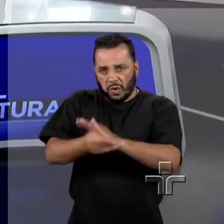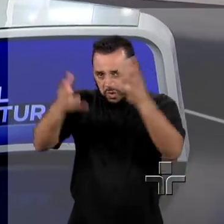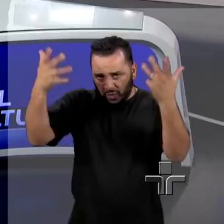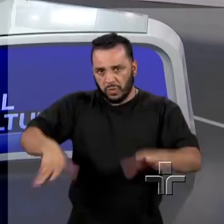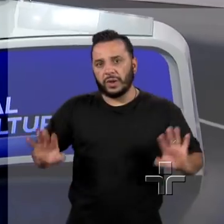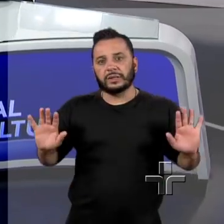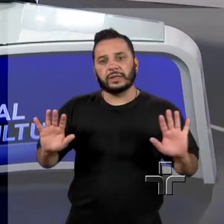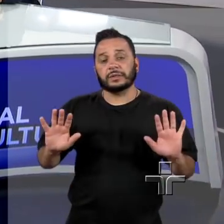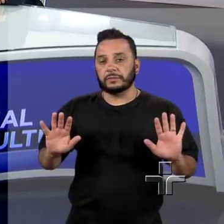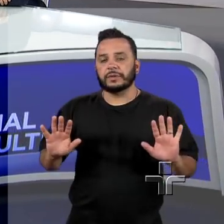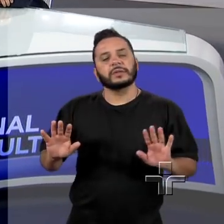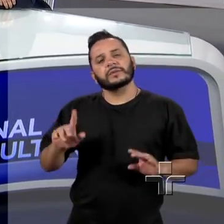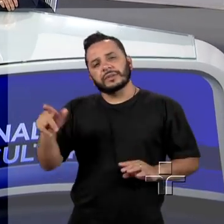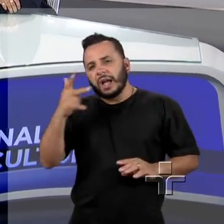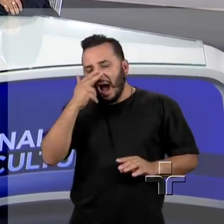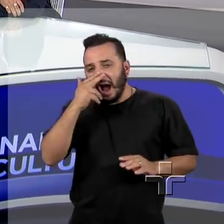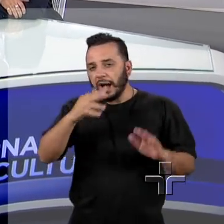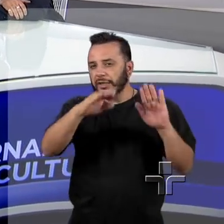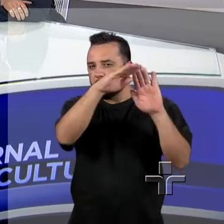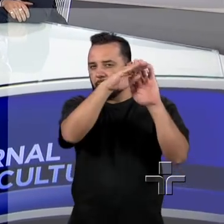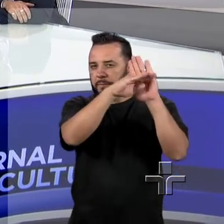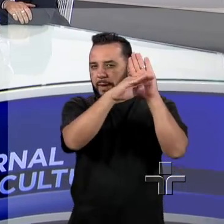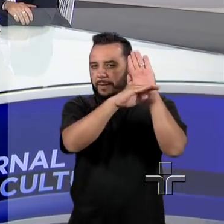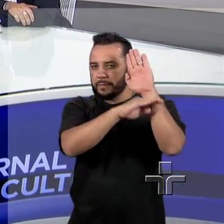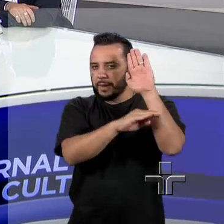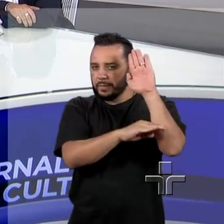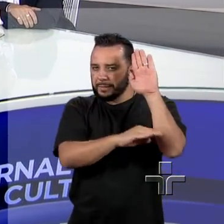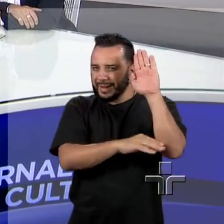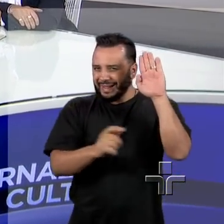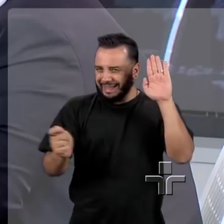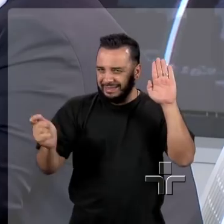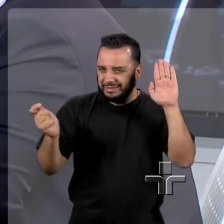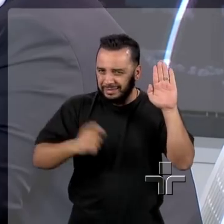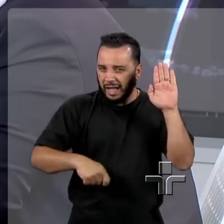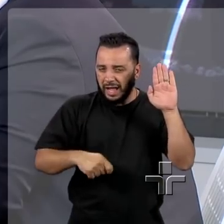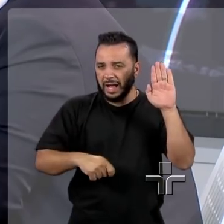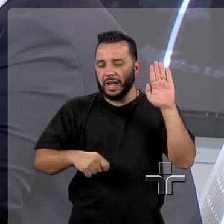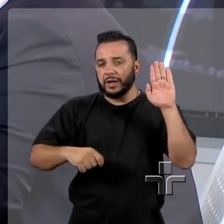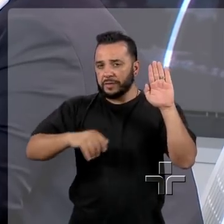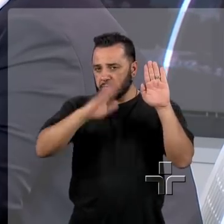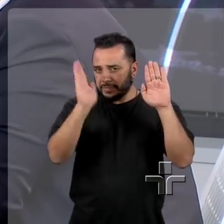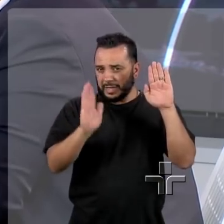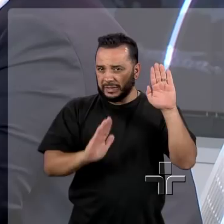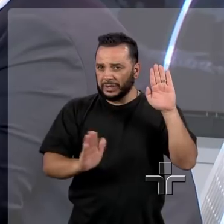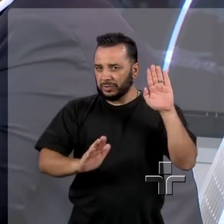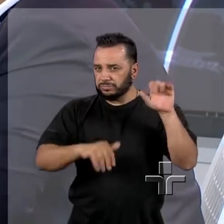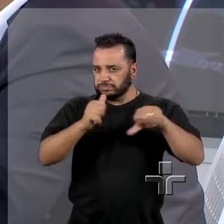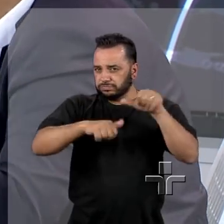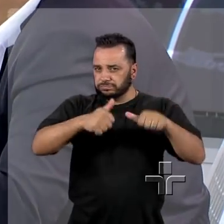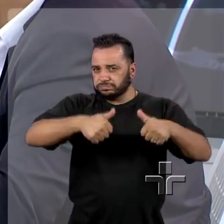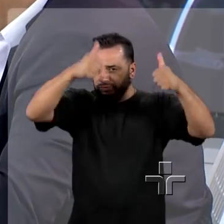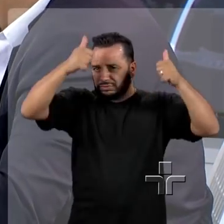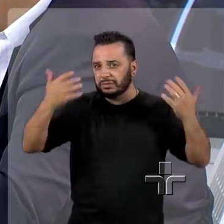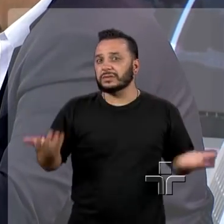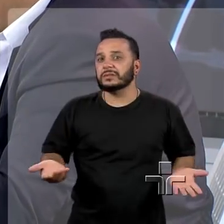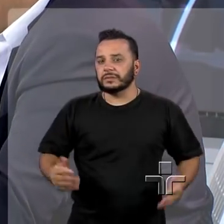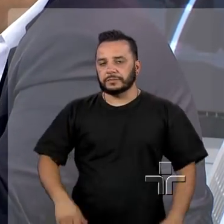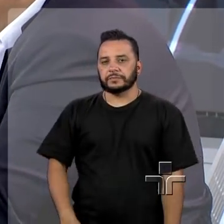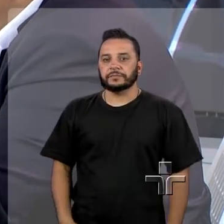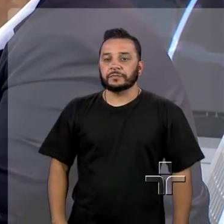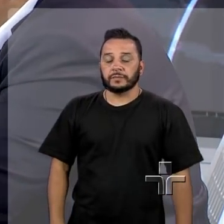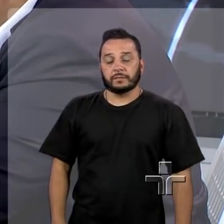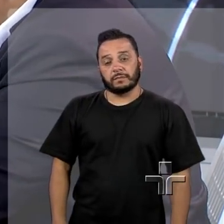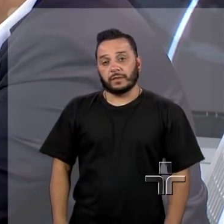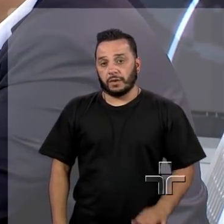frente parlamentar tem força para nos colocar num outro momento na prática política? Olha, Joyce,